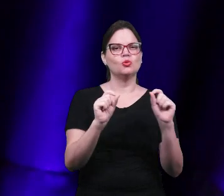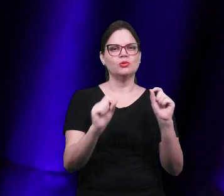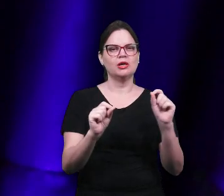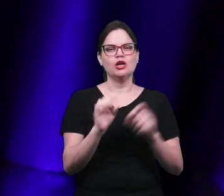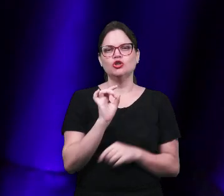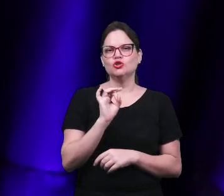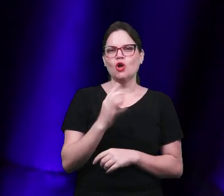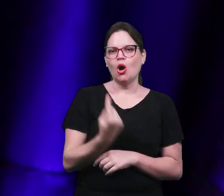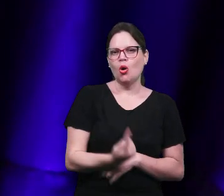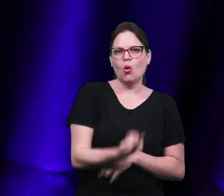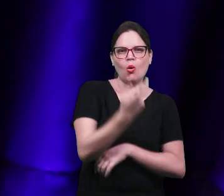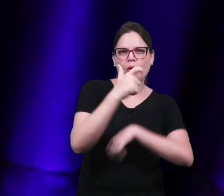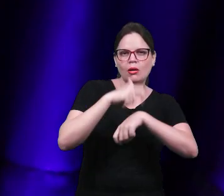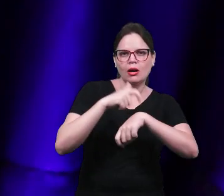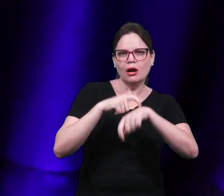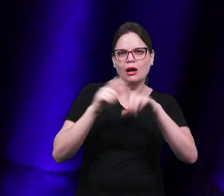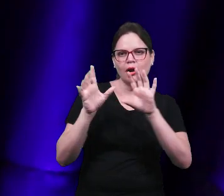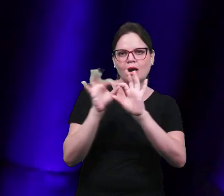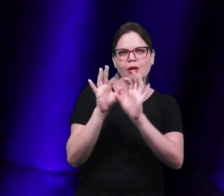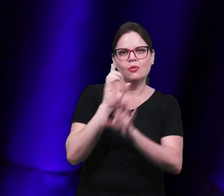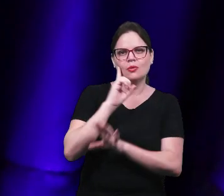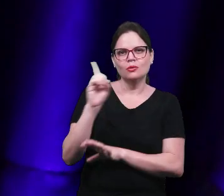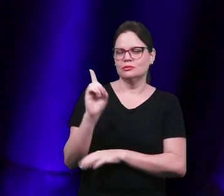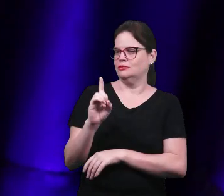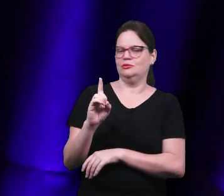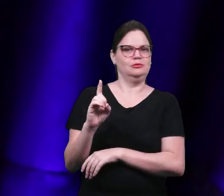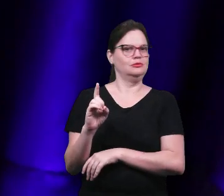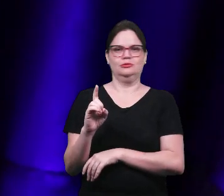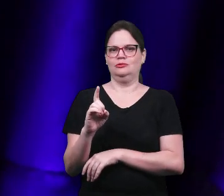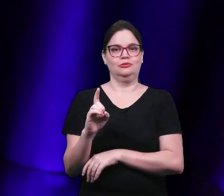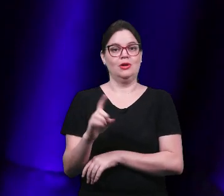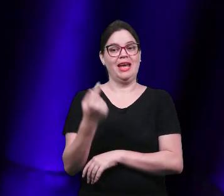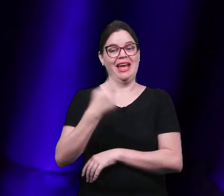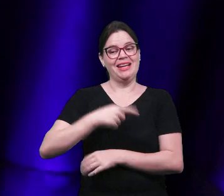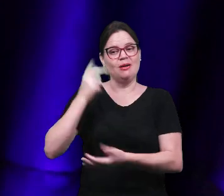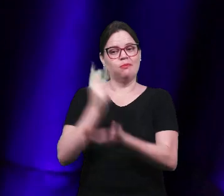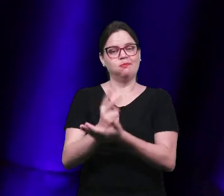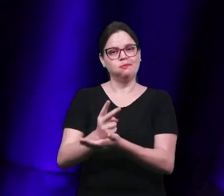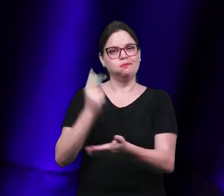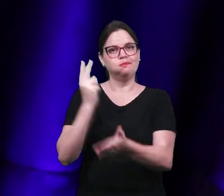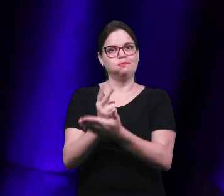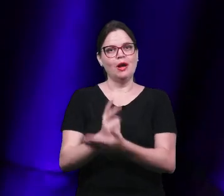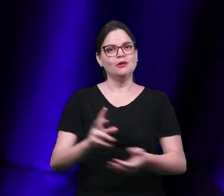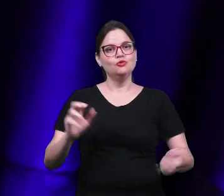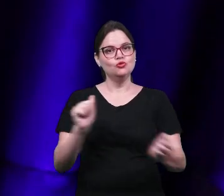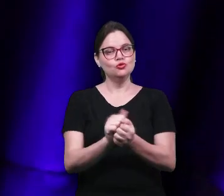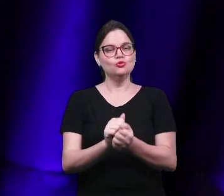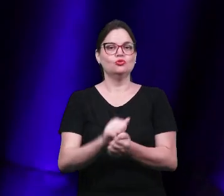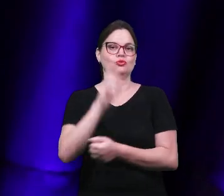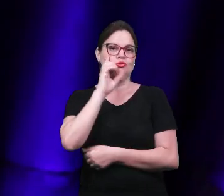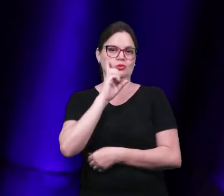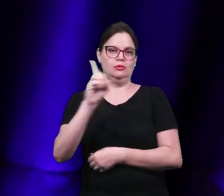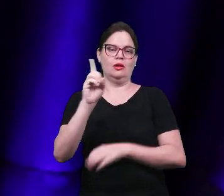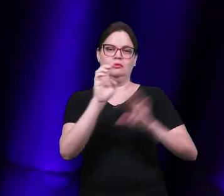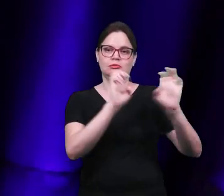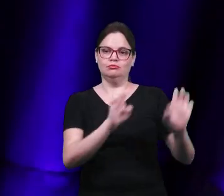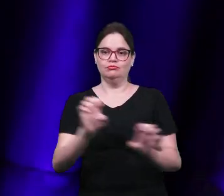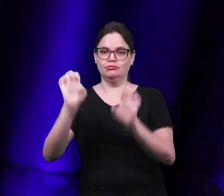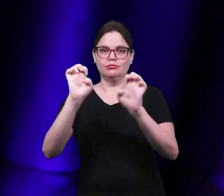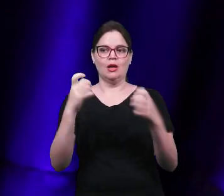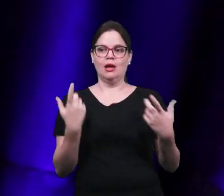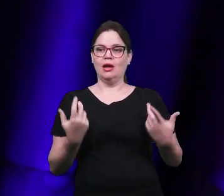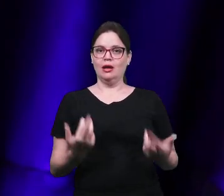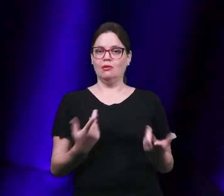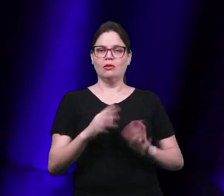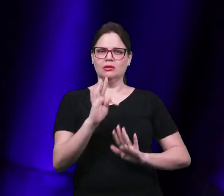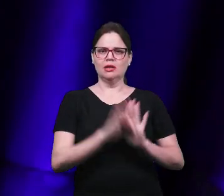Deus. A Bíblia diz assim, olha, poderá alguém andar um com o outro se não estiverem de acordo? Exatamente. Então,